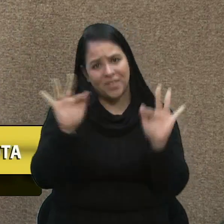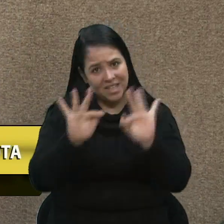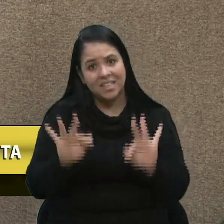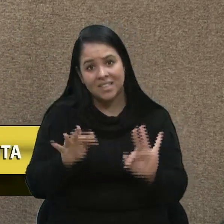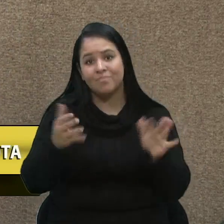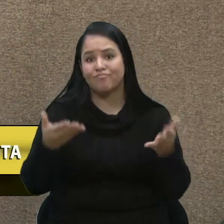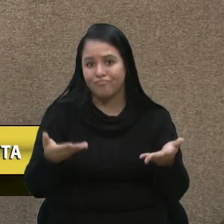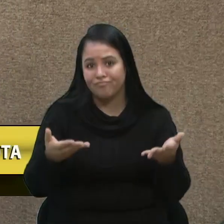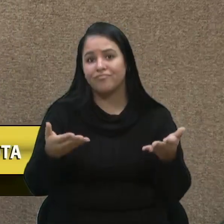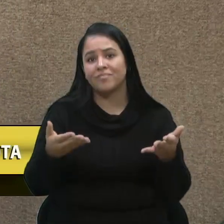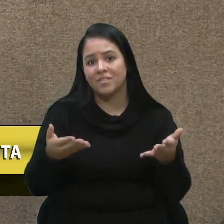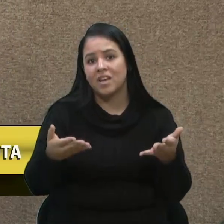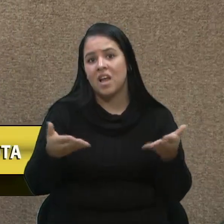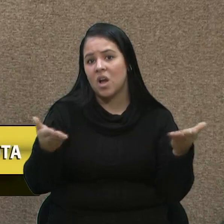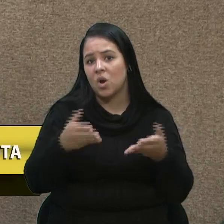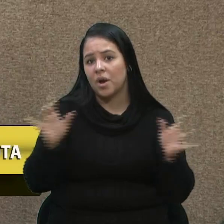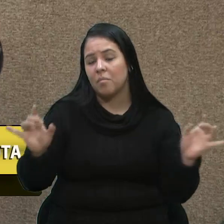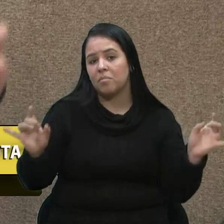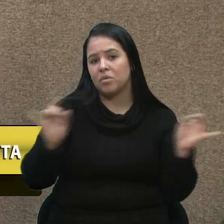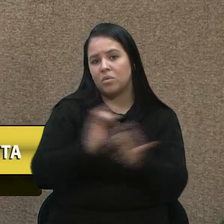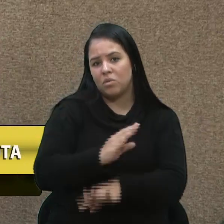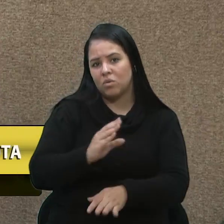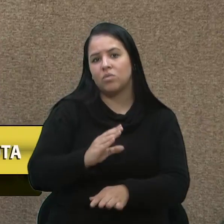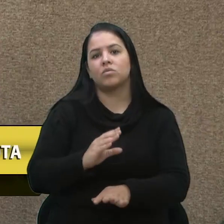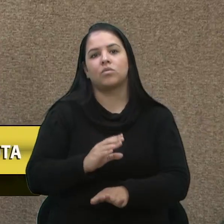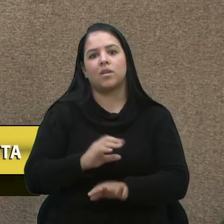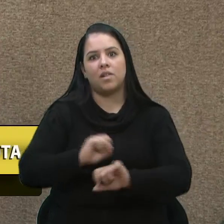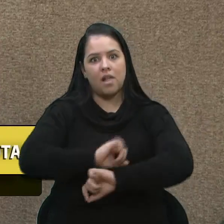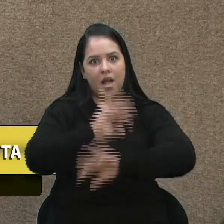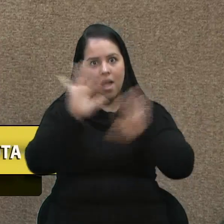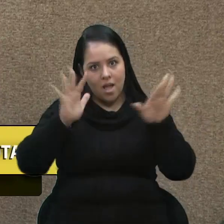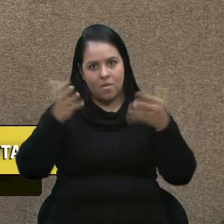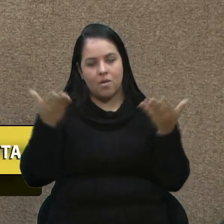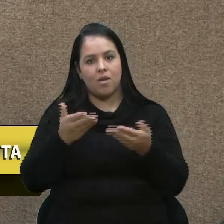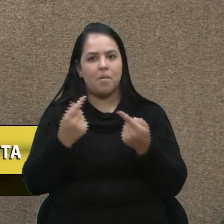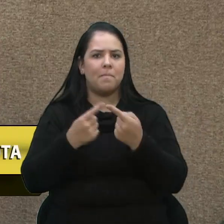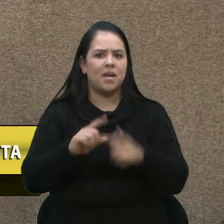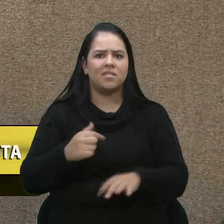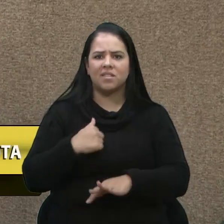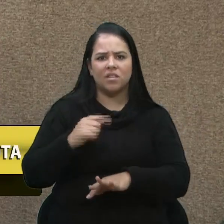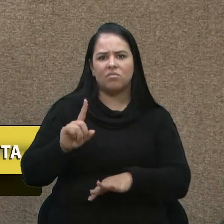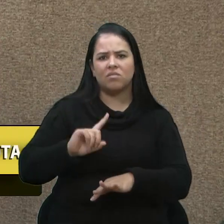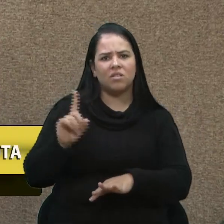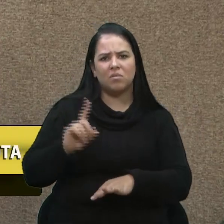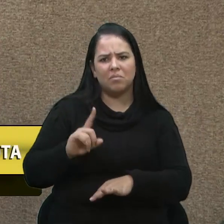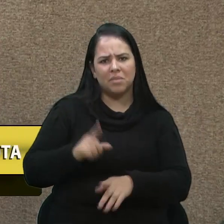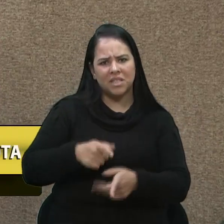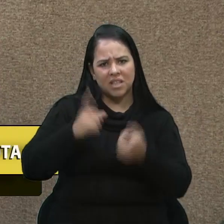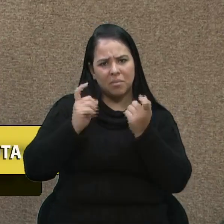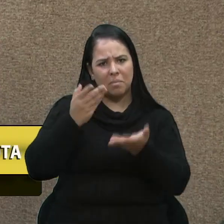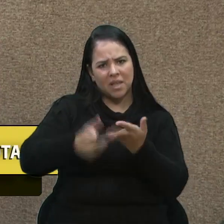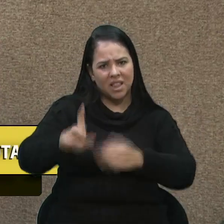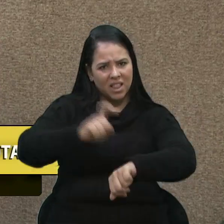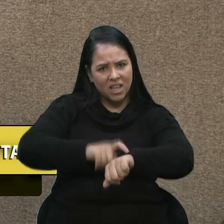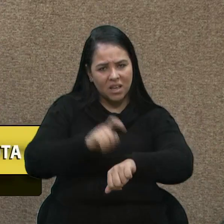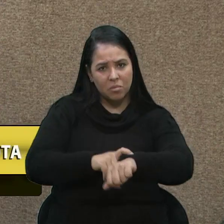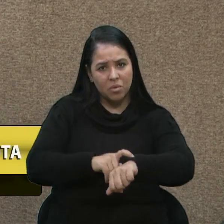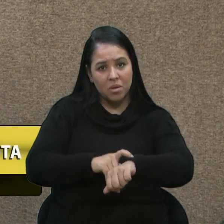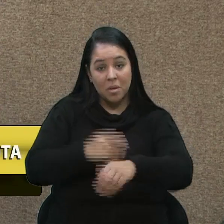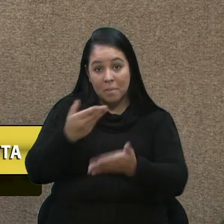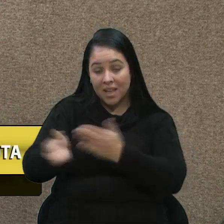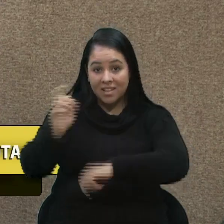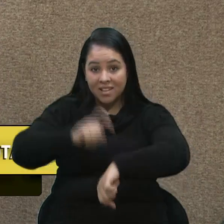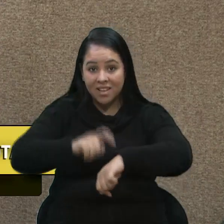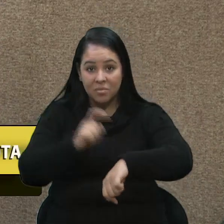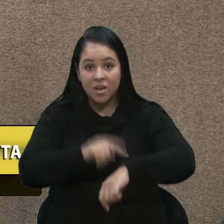tá se concluindo já foi esclarecido né mas eu não vejo como perder tempo eu acho que perder tempo é ver